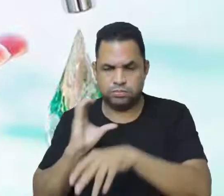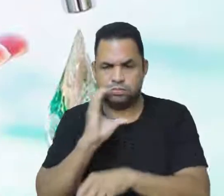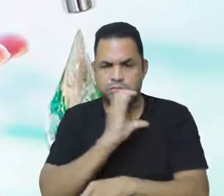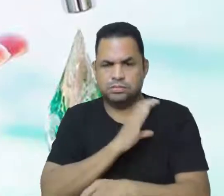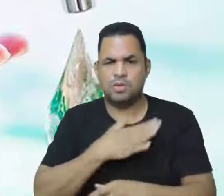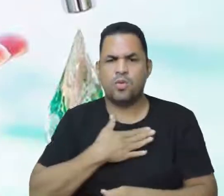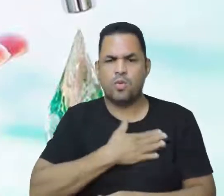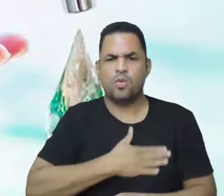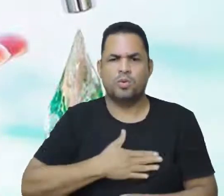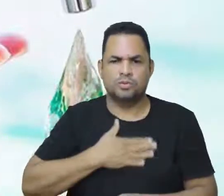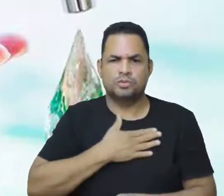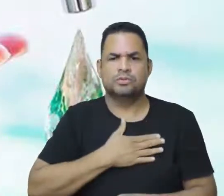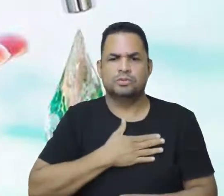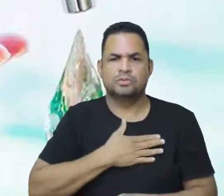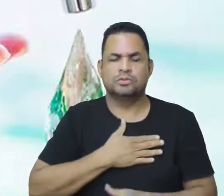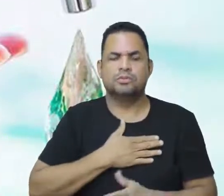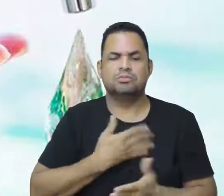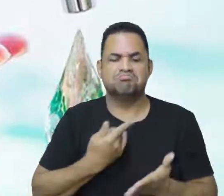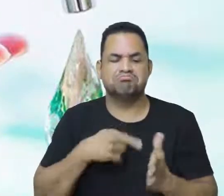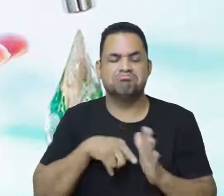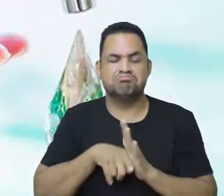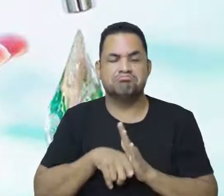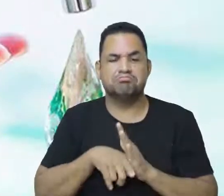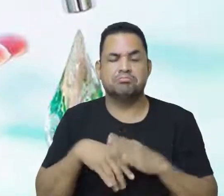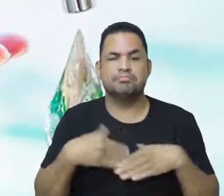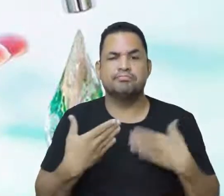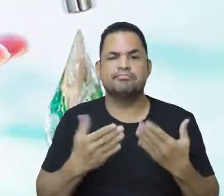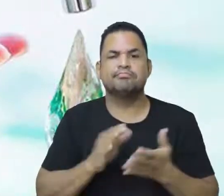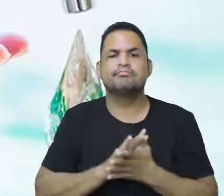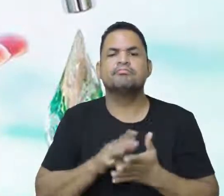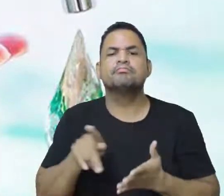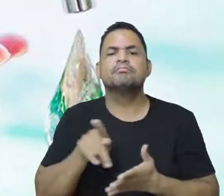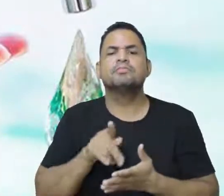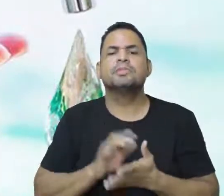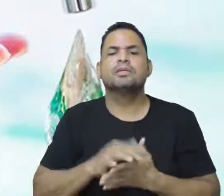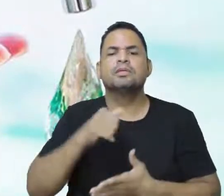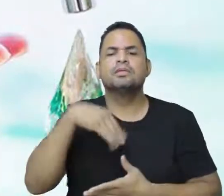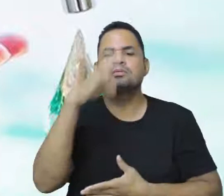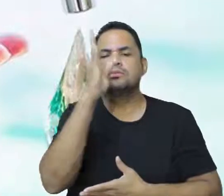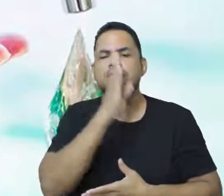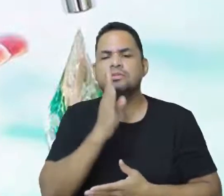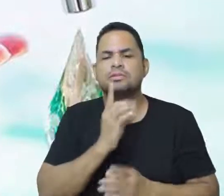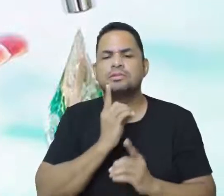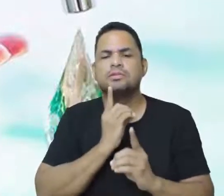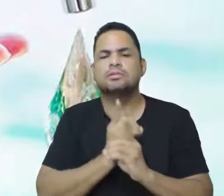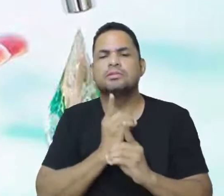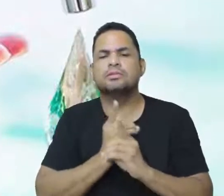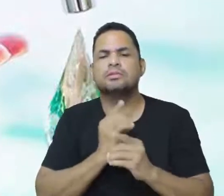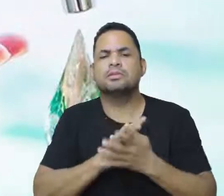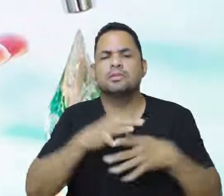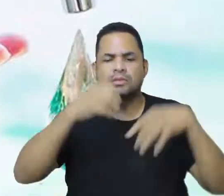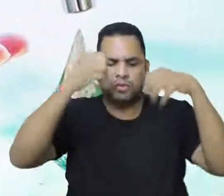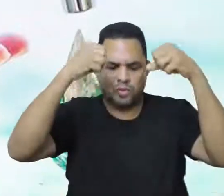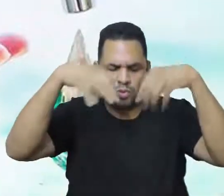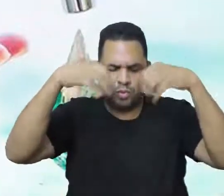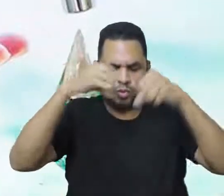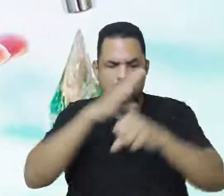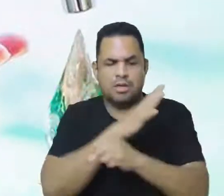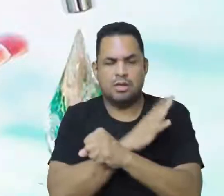Gostei da sua pergunta, tá? E, professor, onde é que no Brasil nós vamos encontrar que tenha chuva ácida?